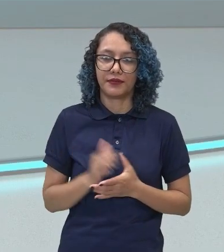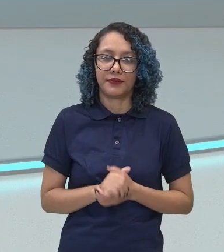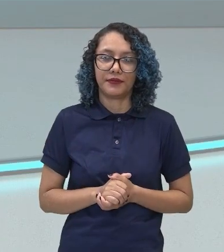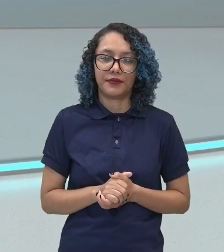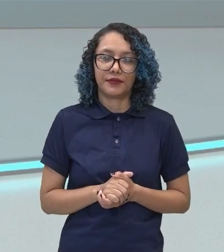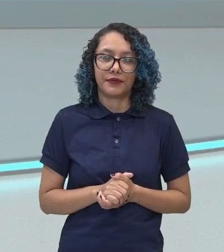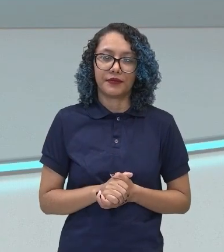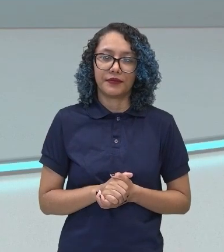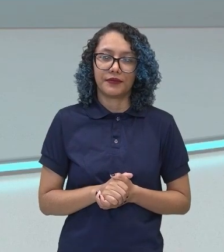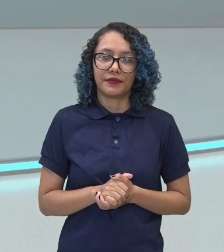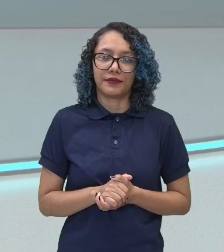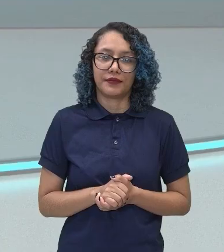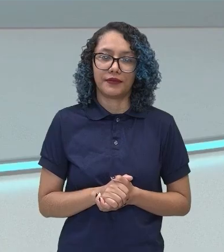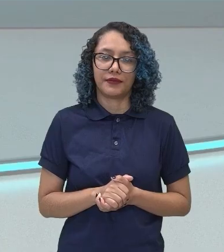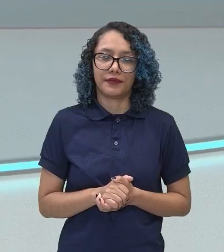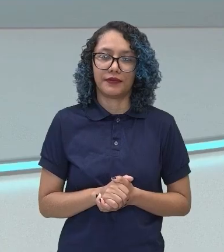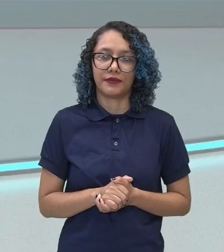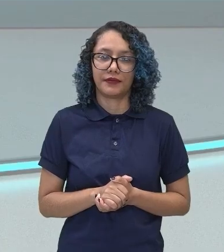I am a robot trainer.